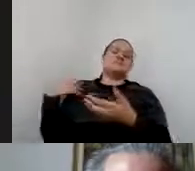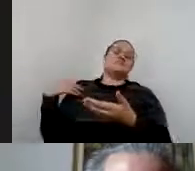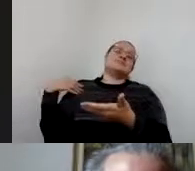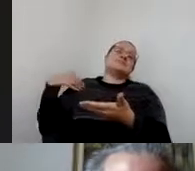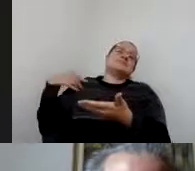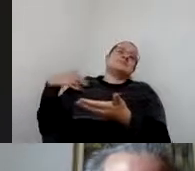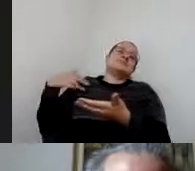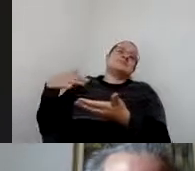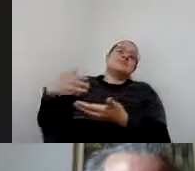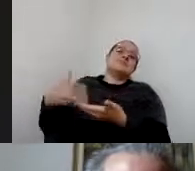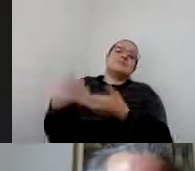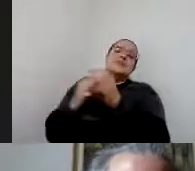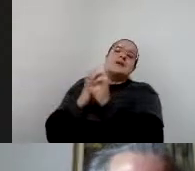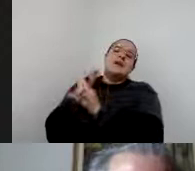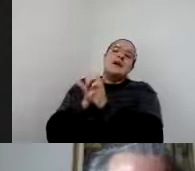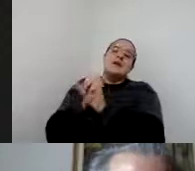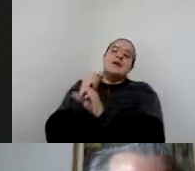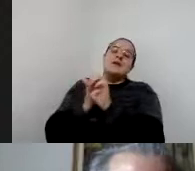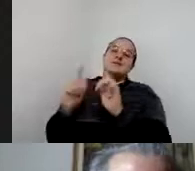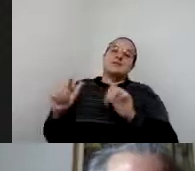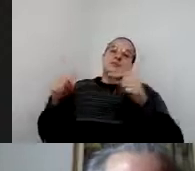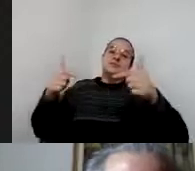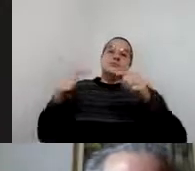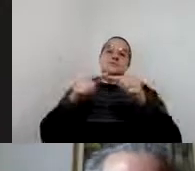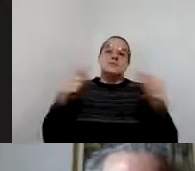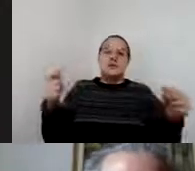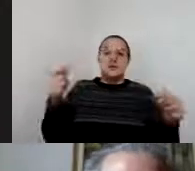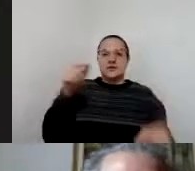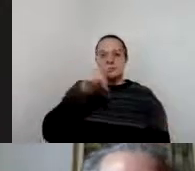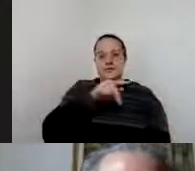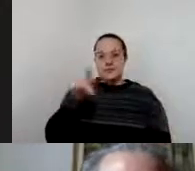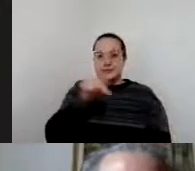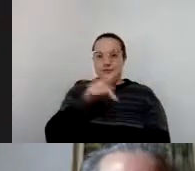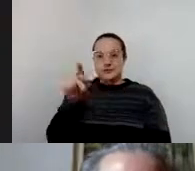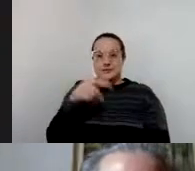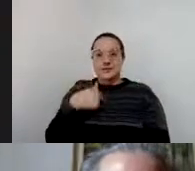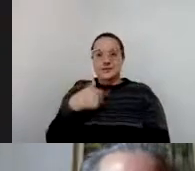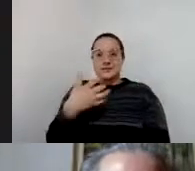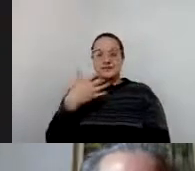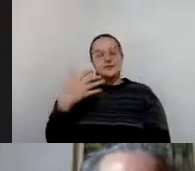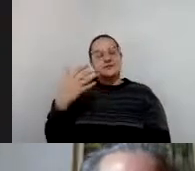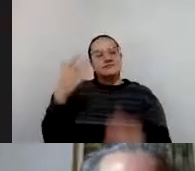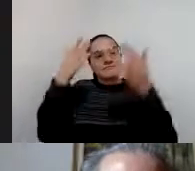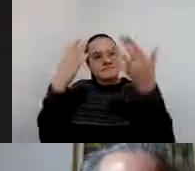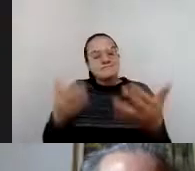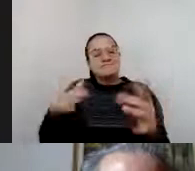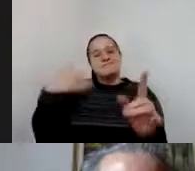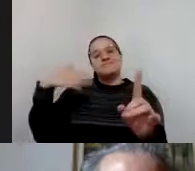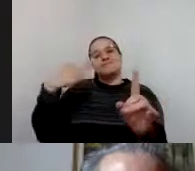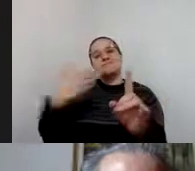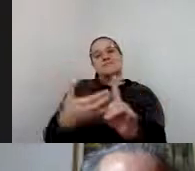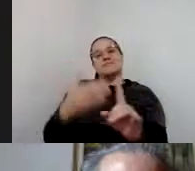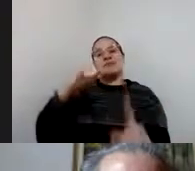luta, mas o nosso professor, e eu quero homenageá-lo, é o Clemente, que